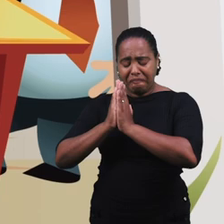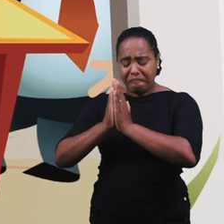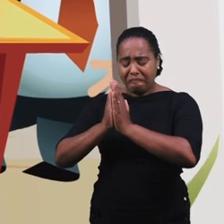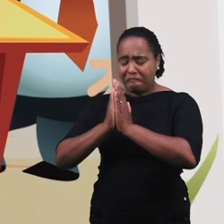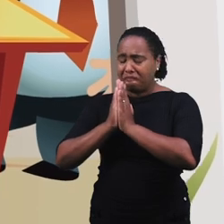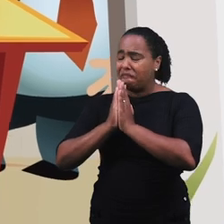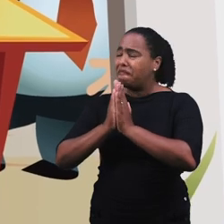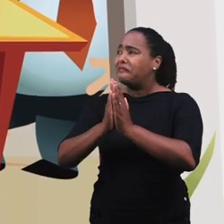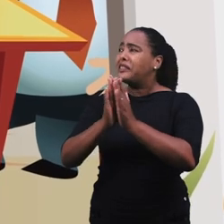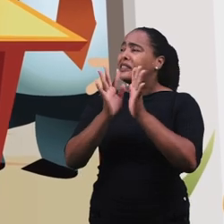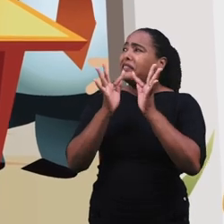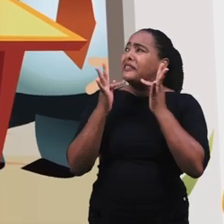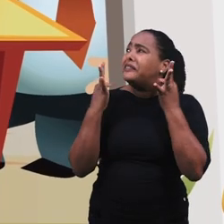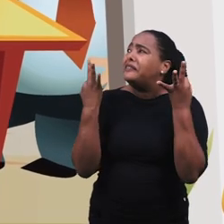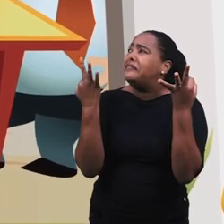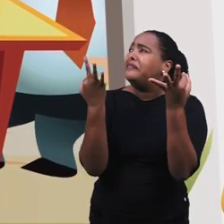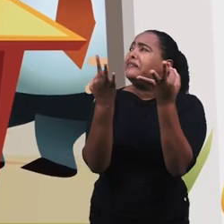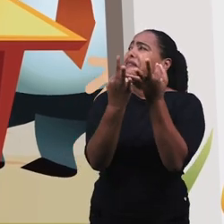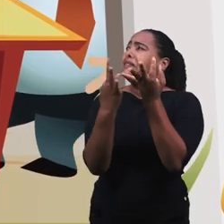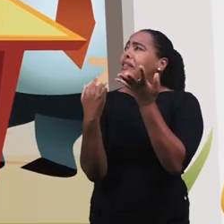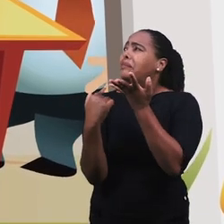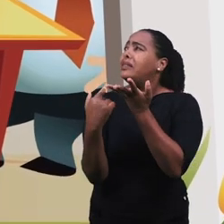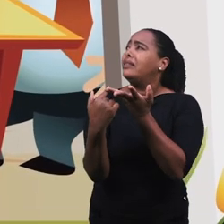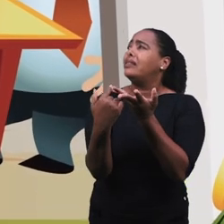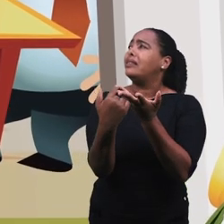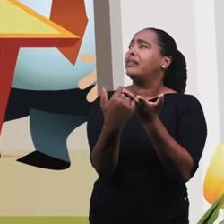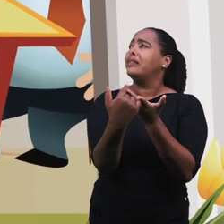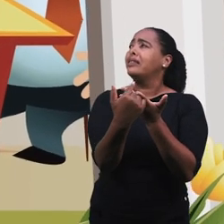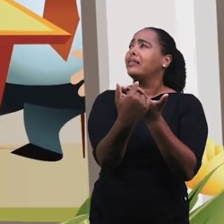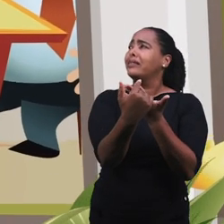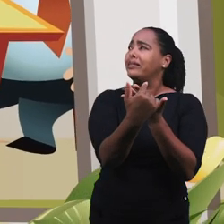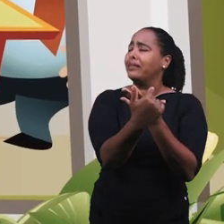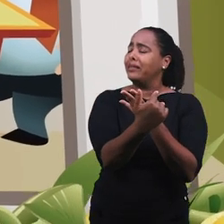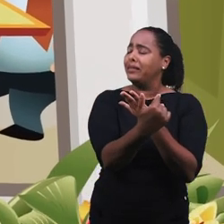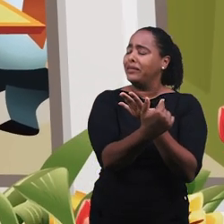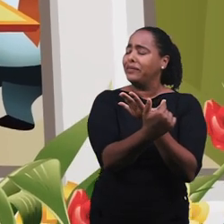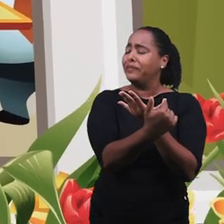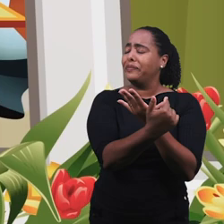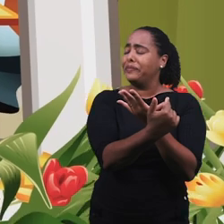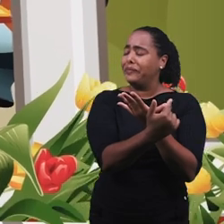Senhor que salve a minha